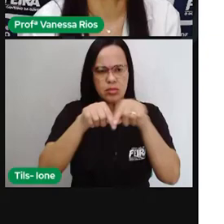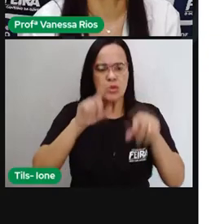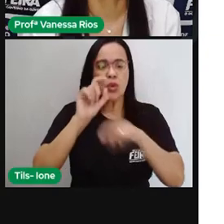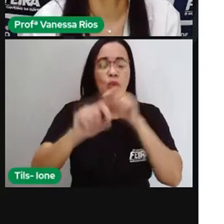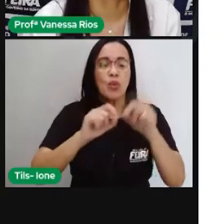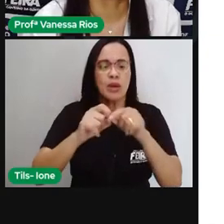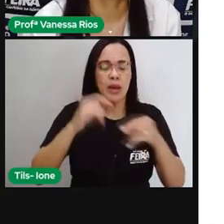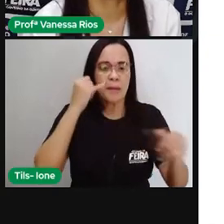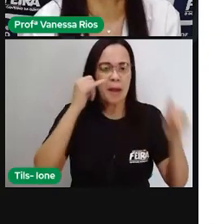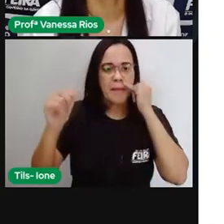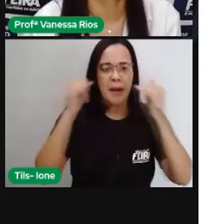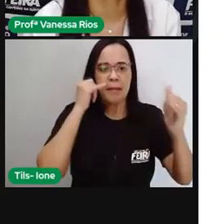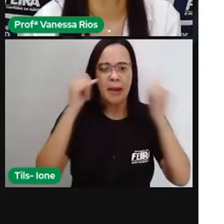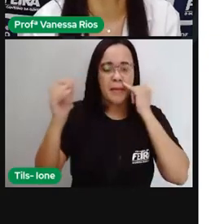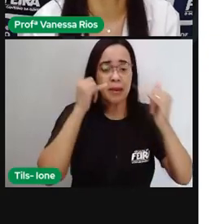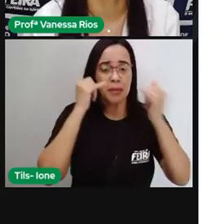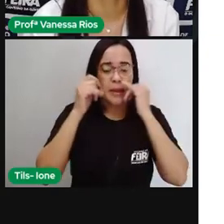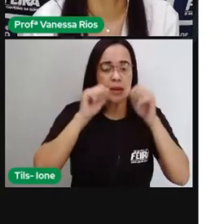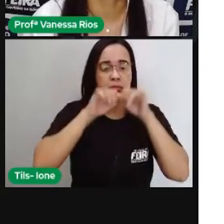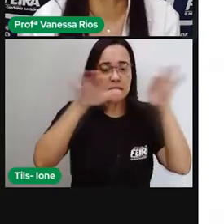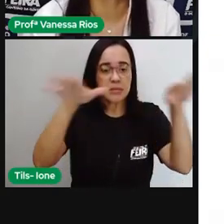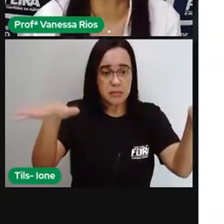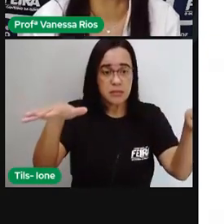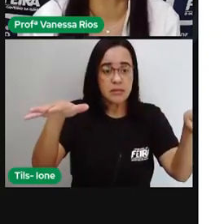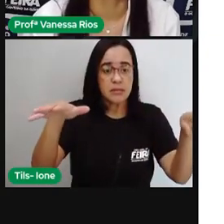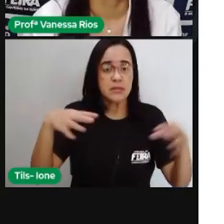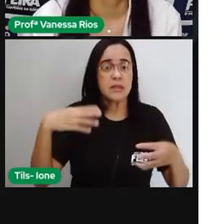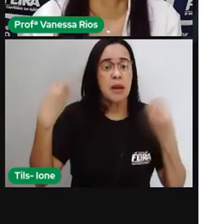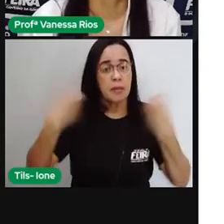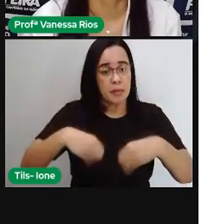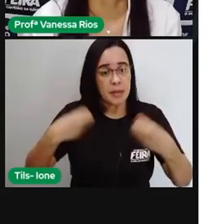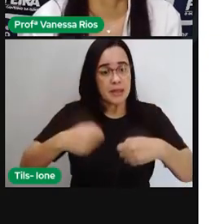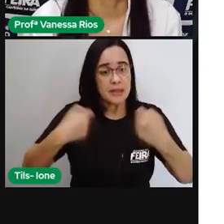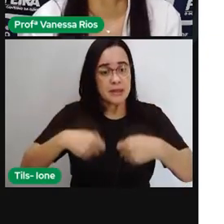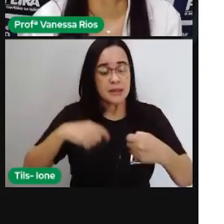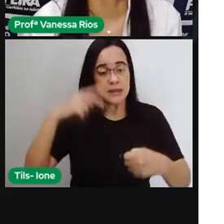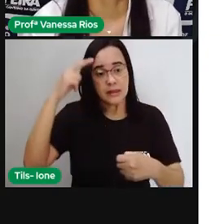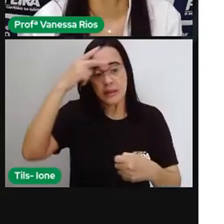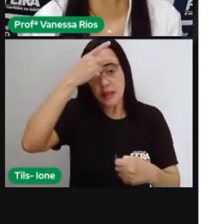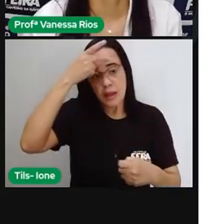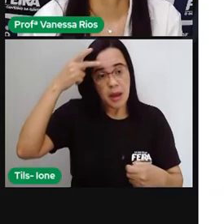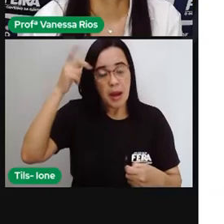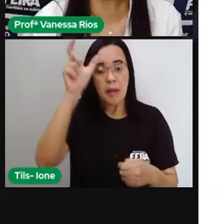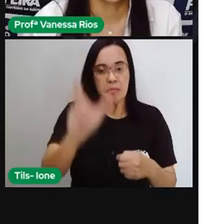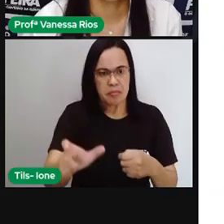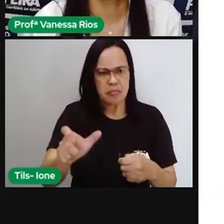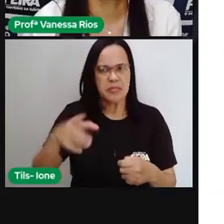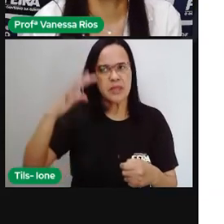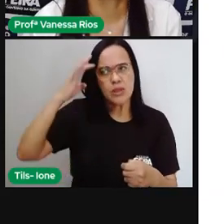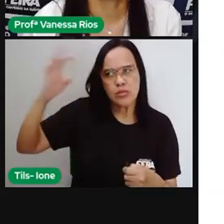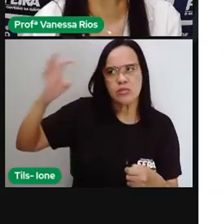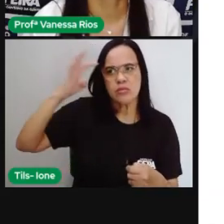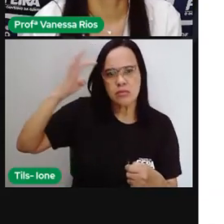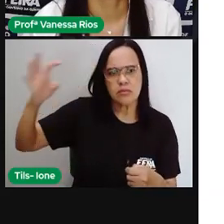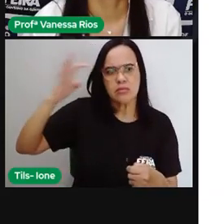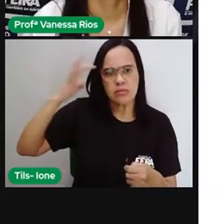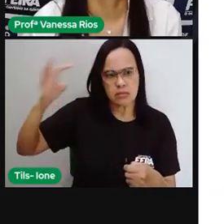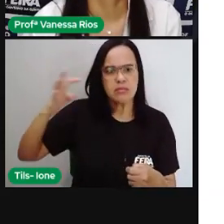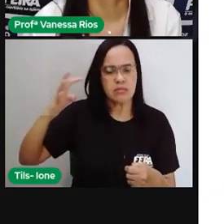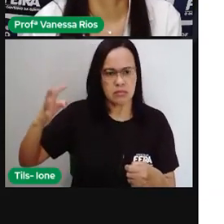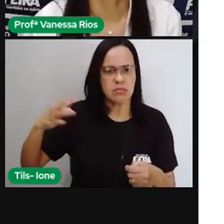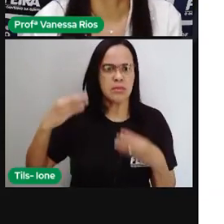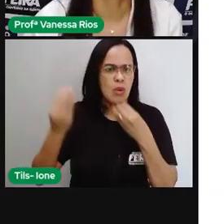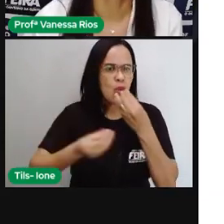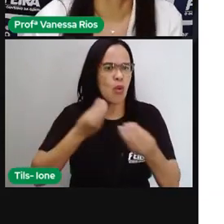né, essa intenção em fazer com que as pessoas reflitam aí sobre essa formação tão diferente do povo brasileiro